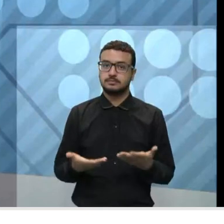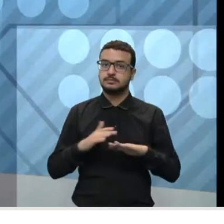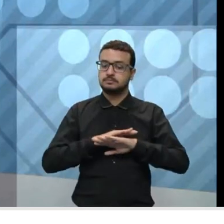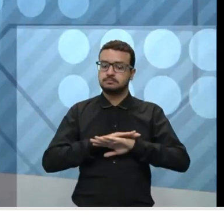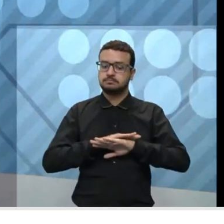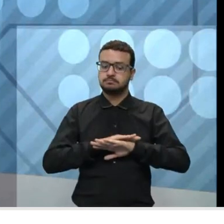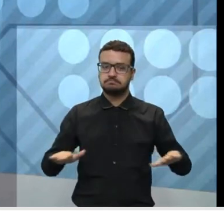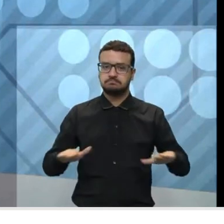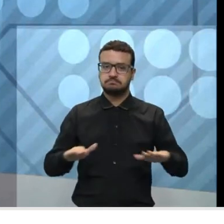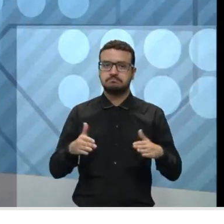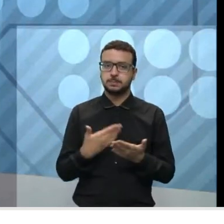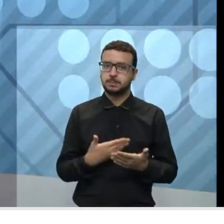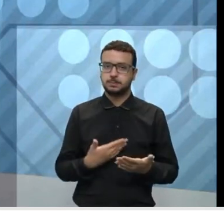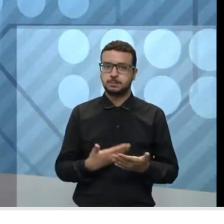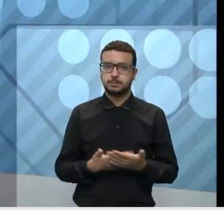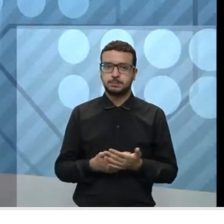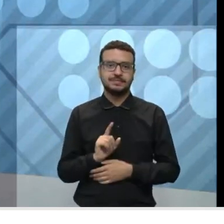sua